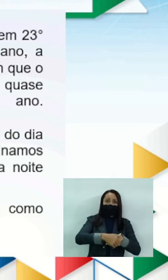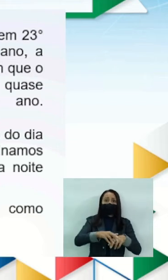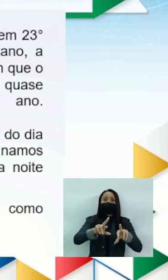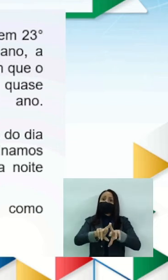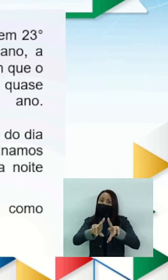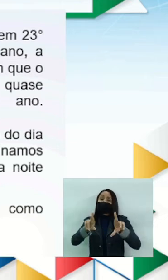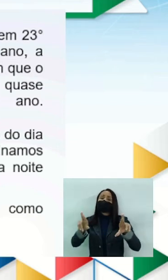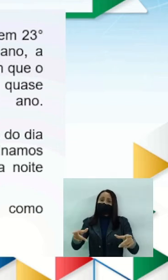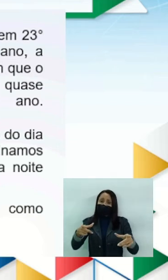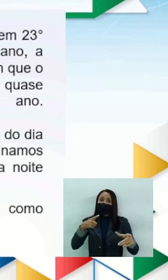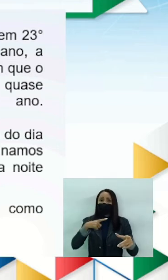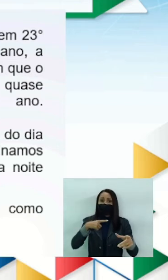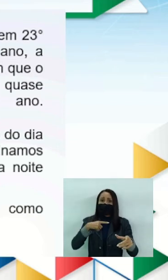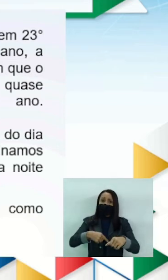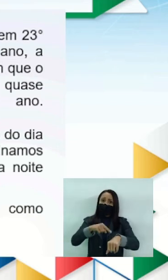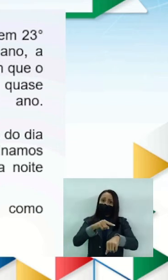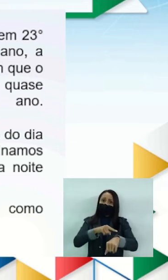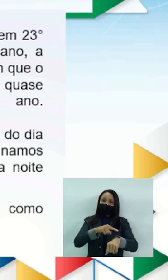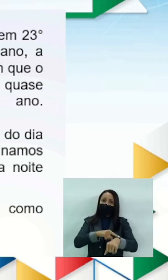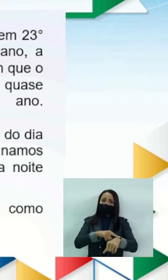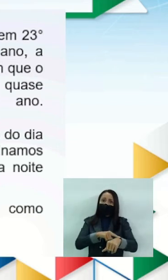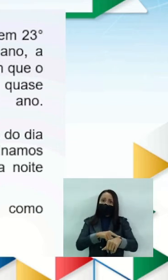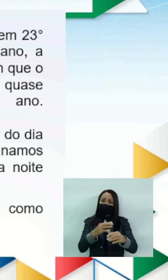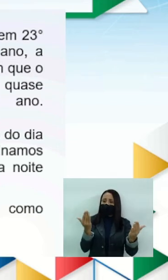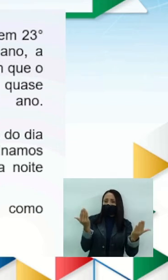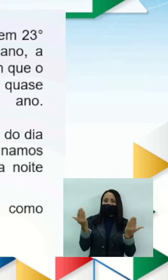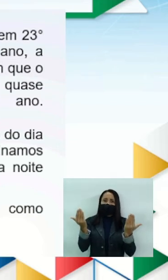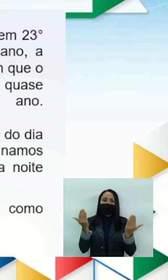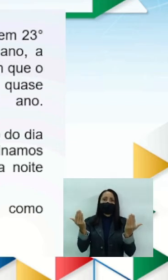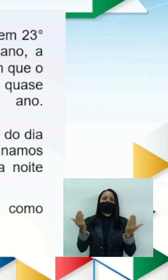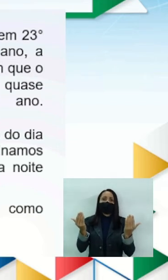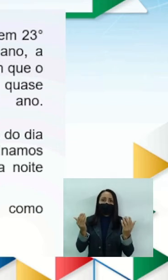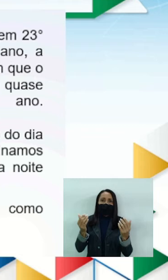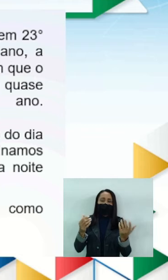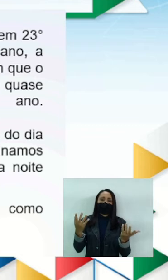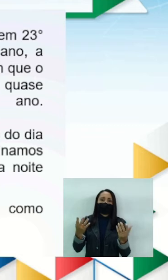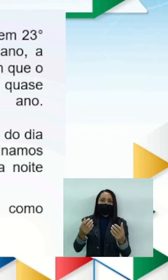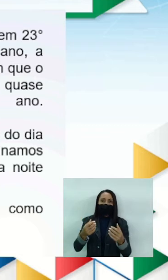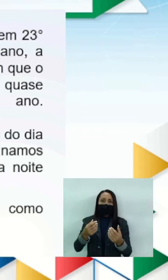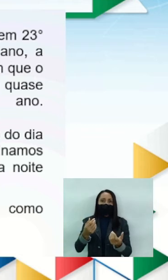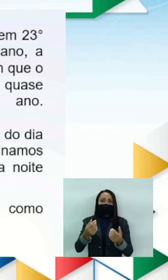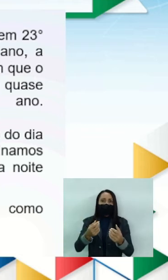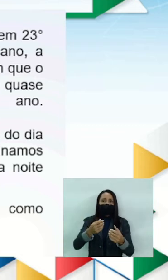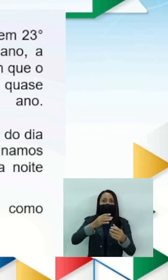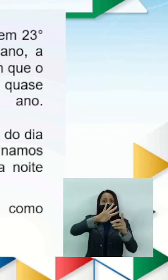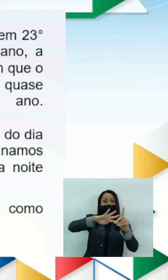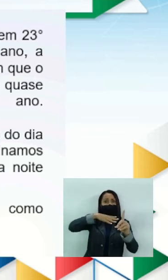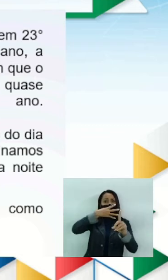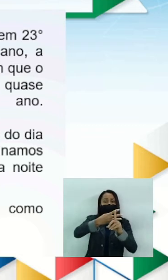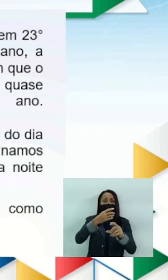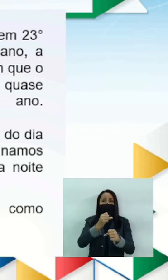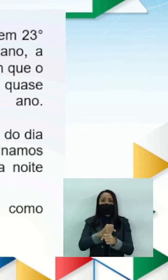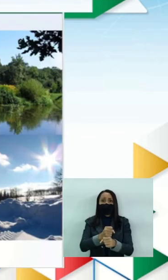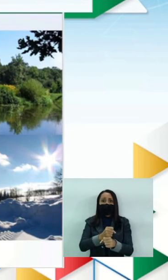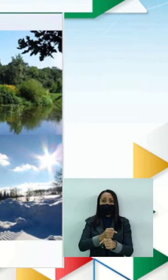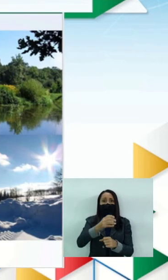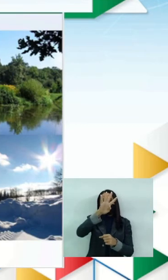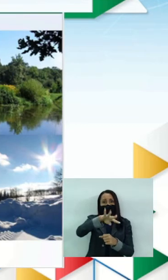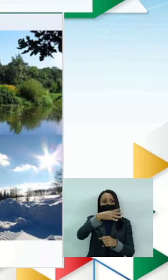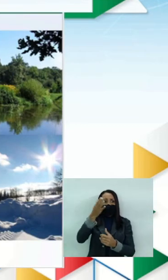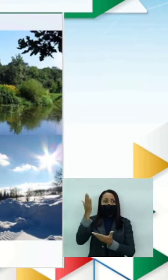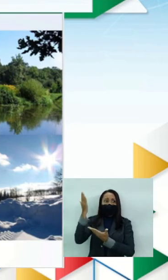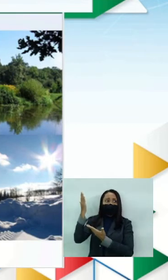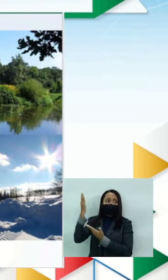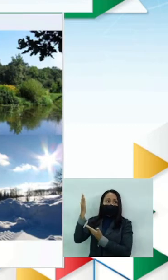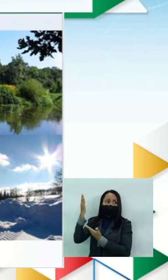diferença de tempo entre si. Esses movimentos ocorrem 4 vezes ao ano, como demonstrados na tabela no próximo slide.